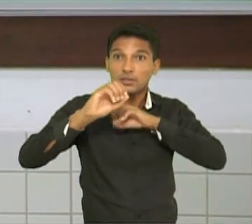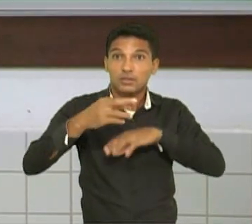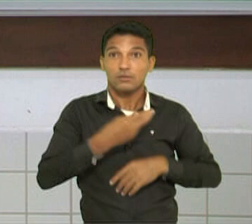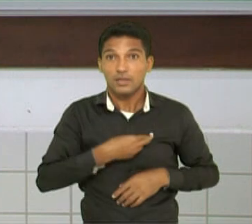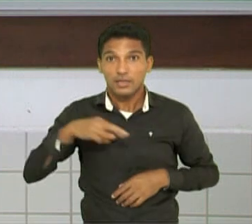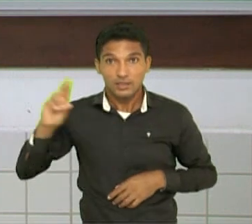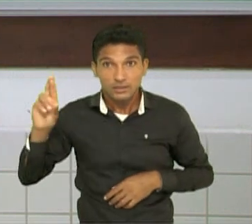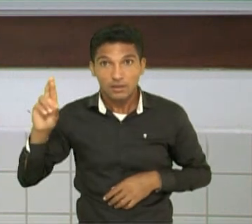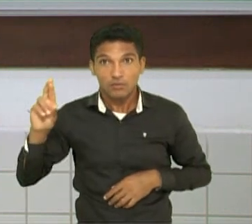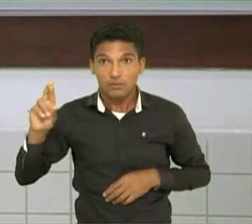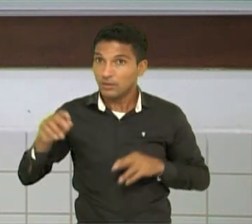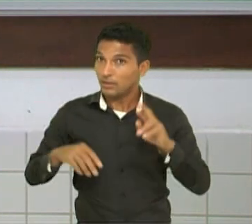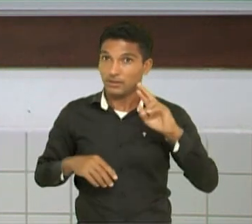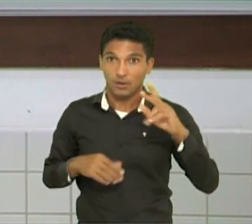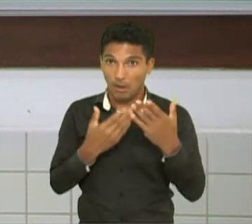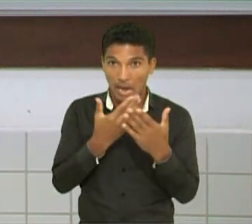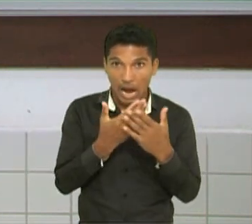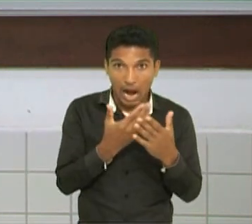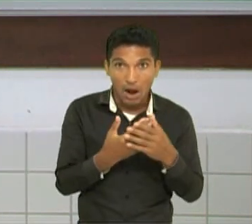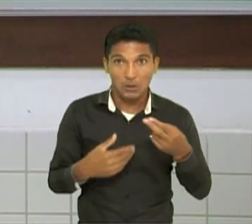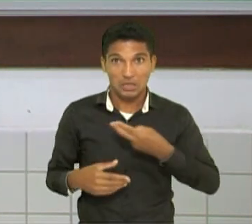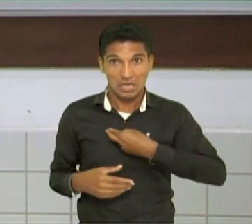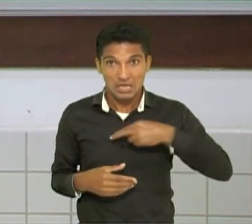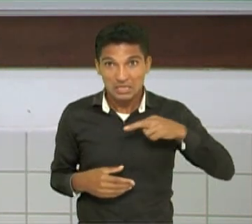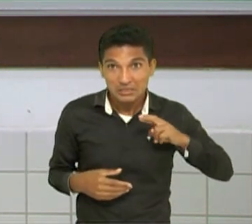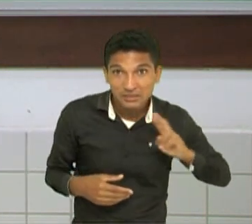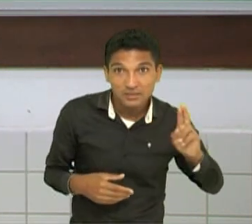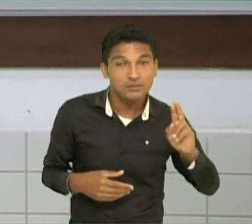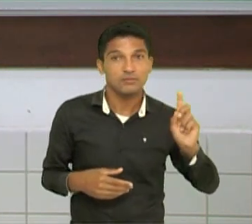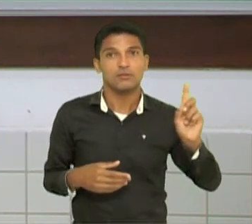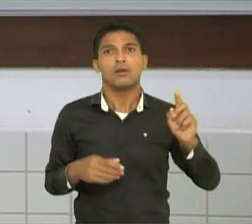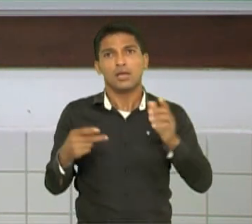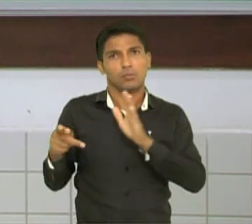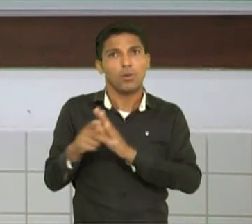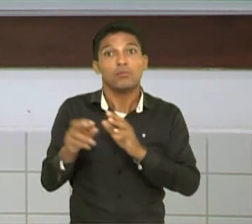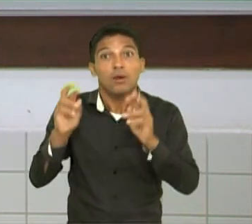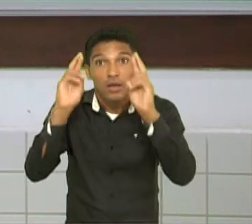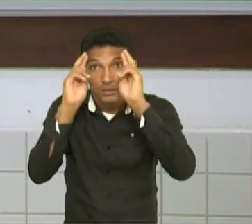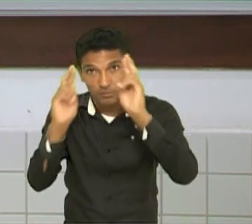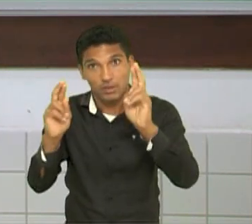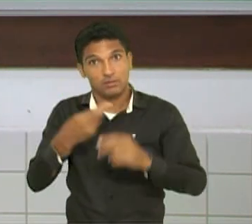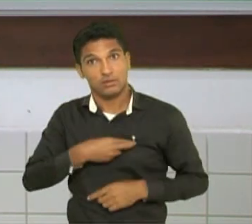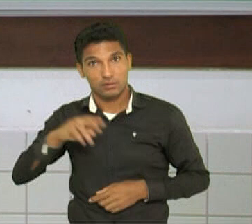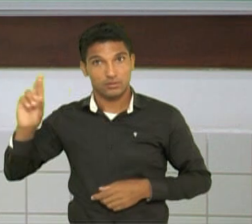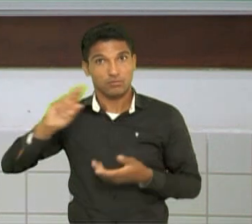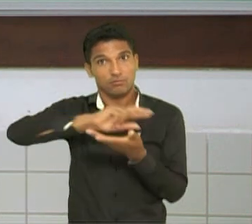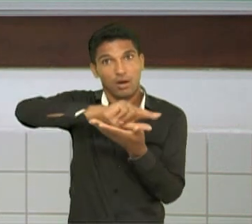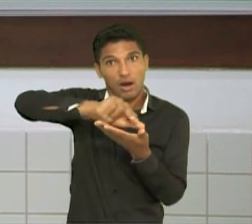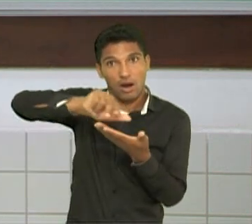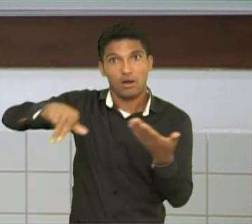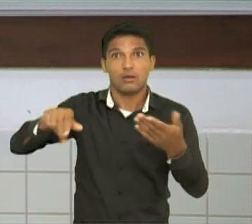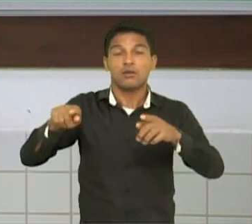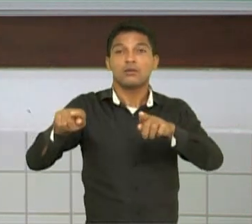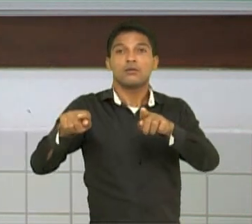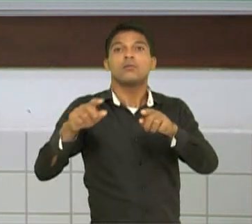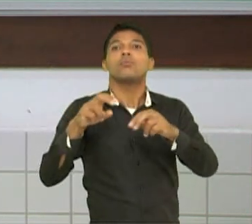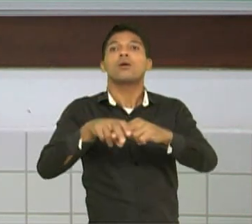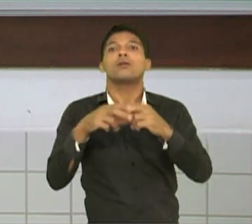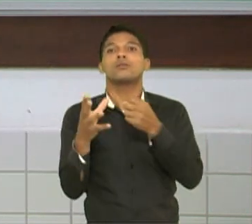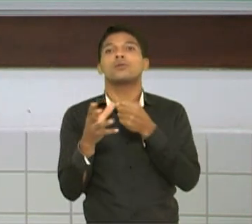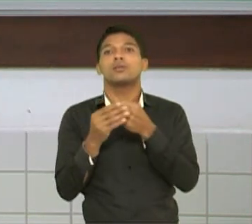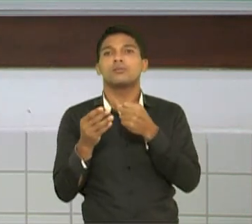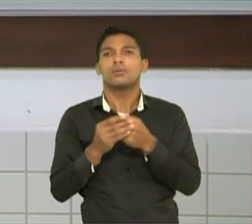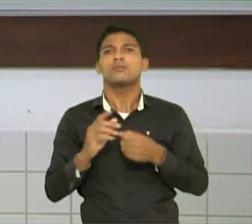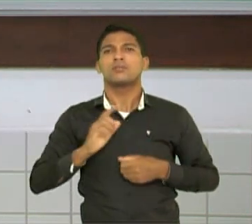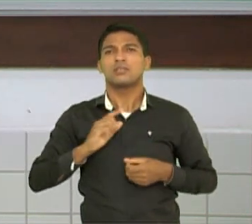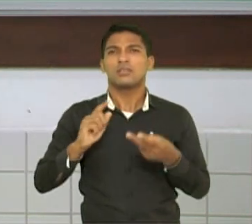de religião, onde nós trabalhamos o respeito à diversidade cultural e religiosa, por meio do conhecimento, então, dos